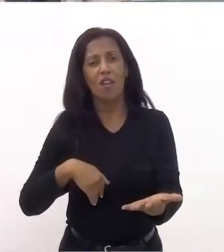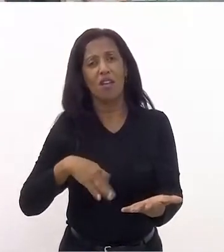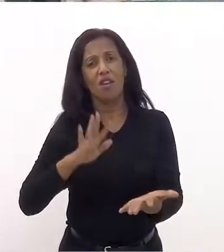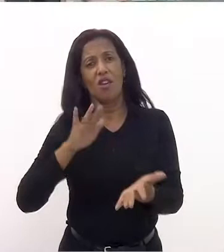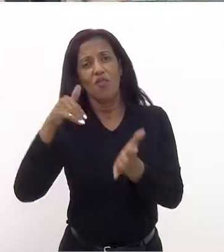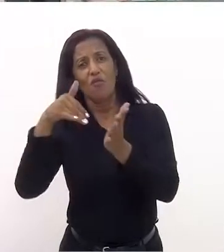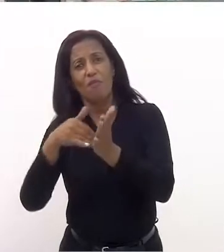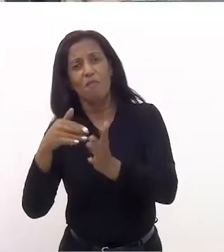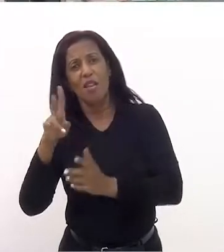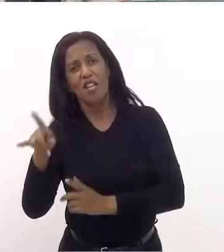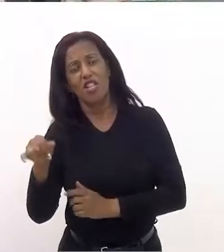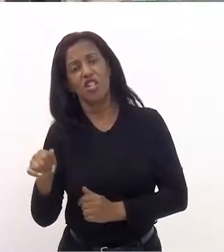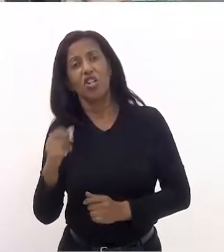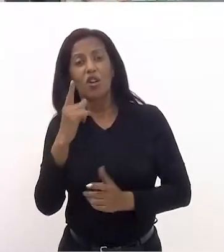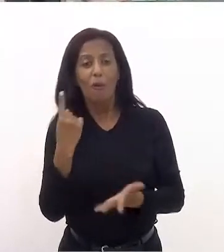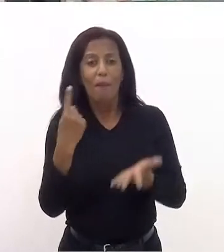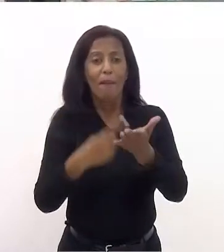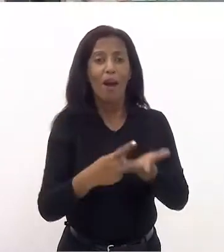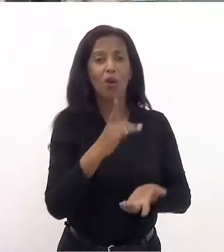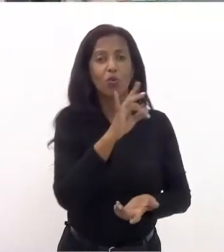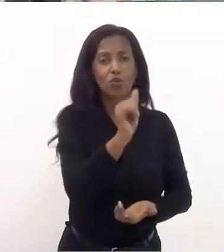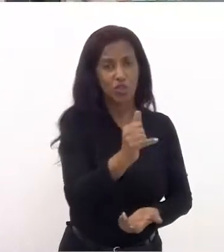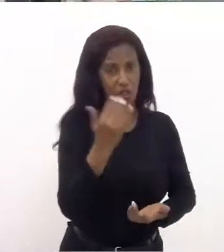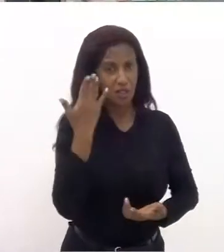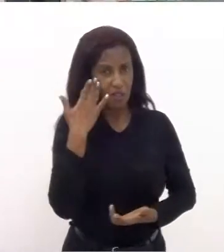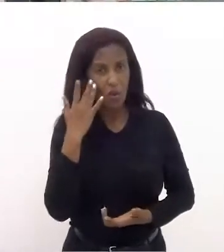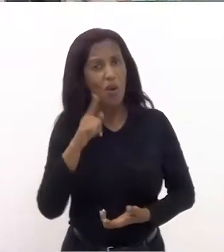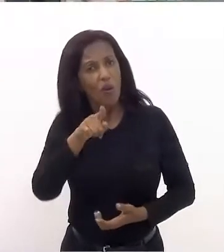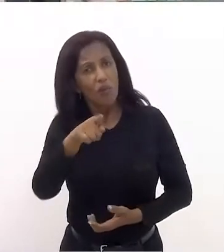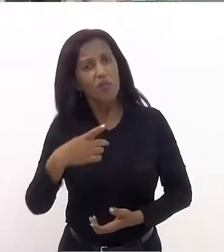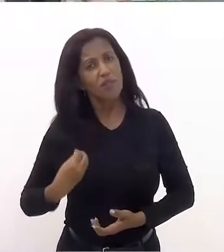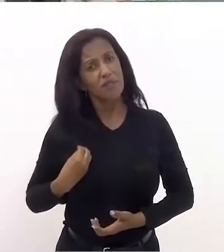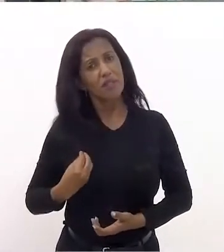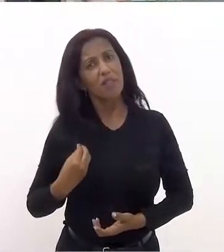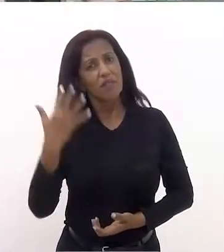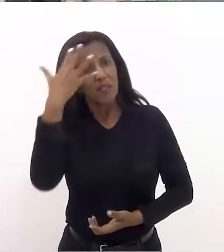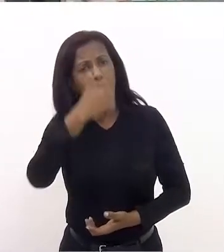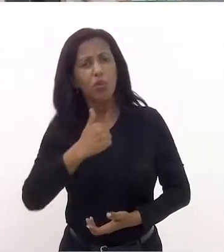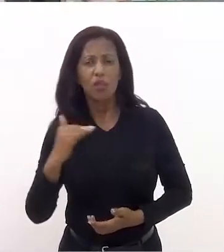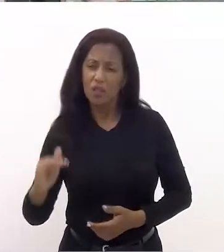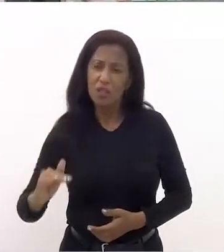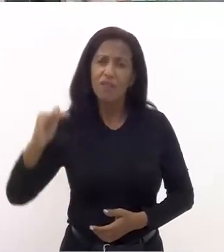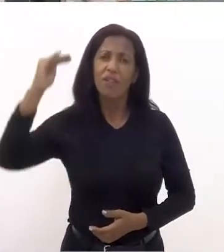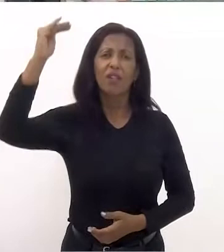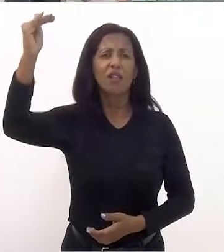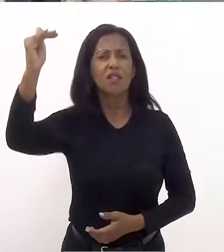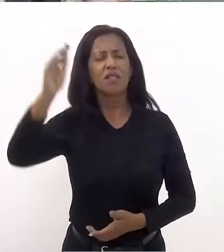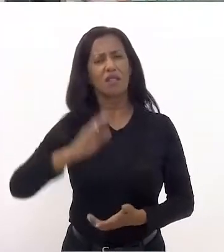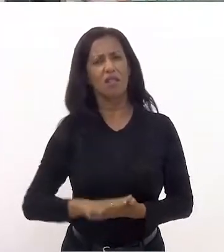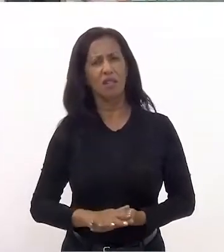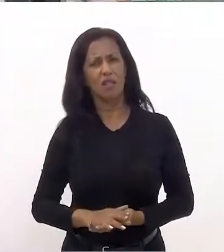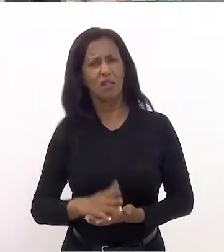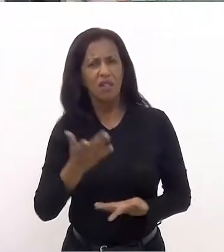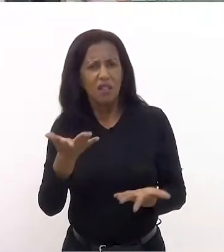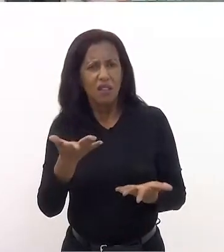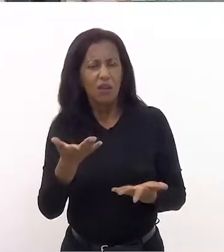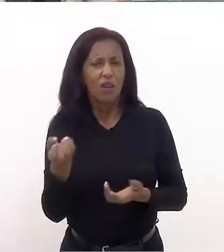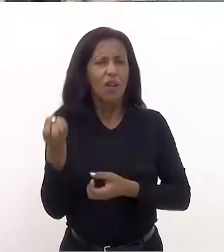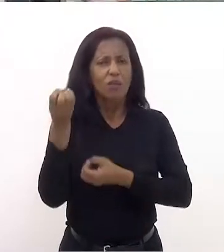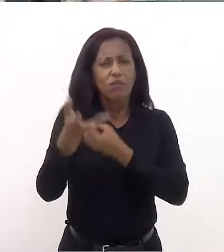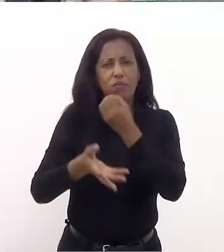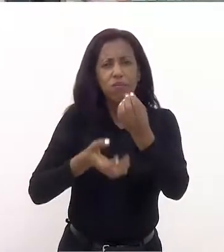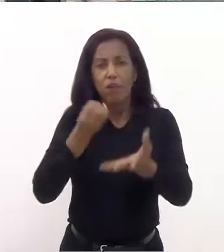do mês. Vem então o dia. Agora, você vai ter uma vida bonita, Gilberto. Você vai crescer, você vai fazer